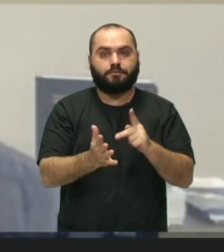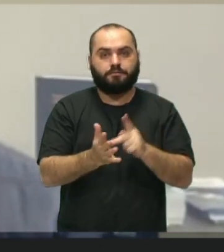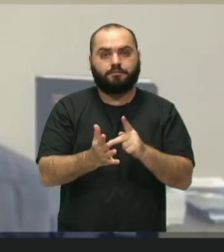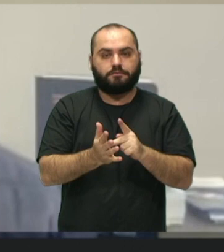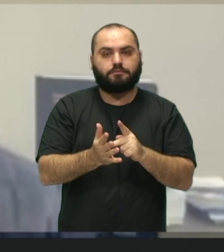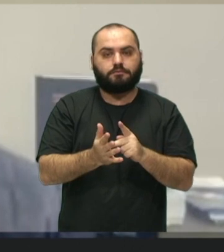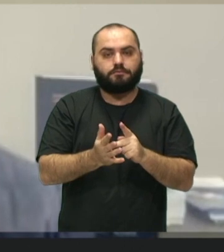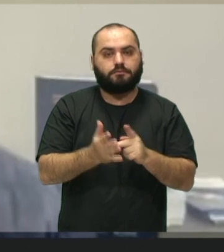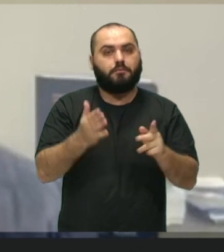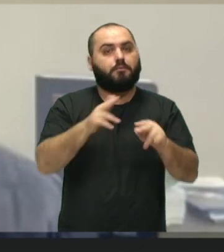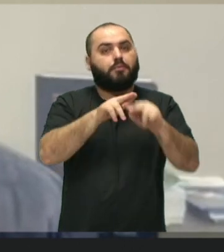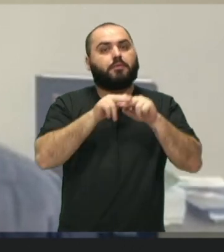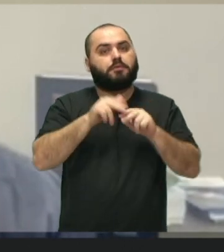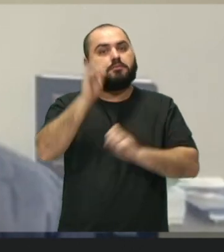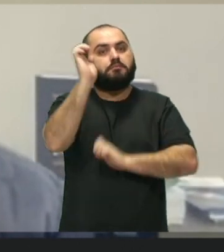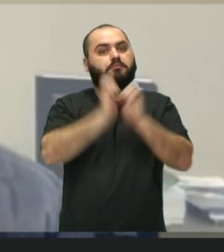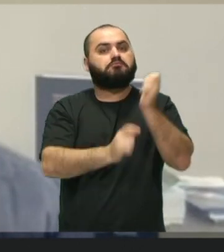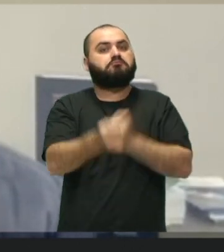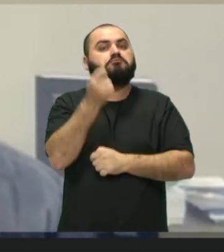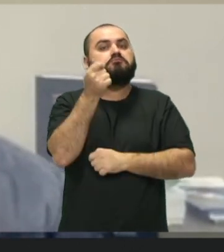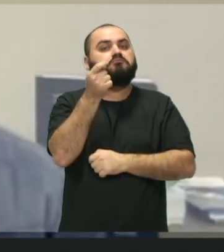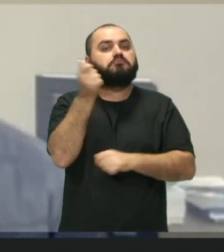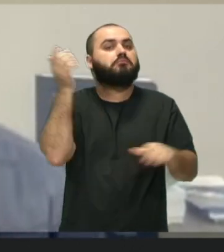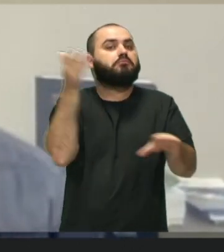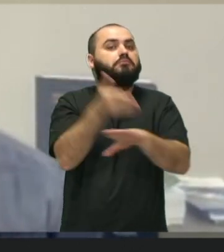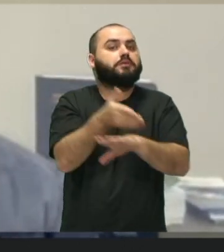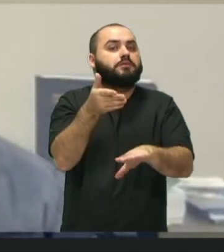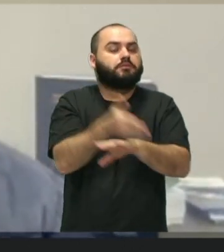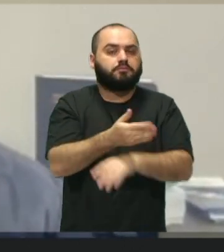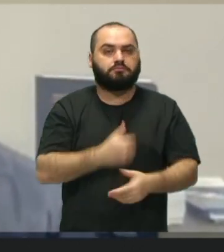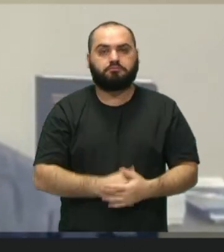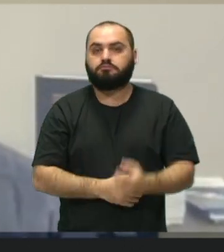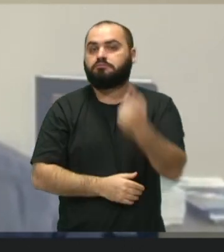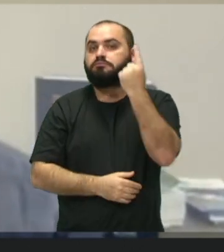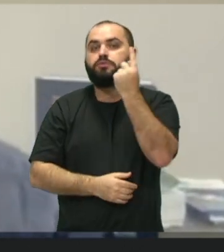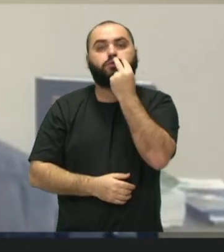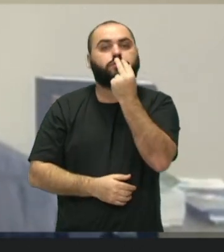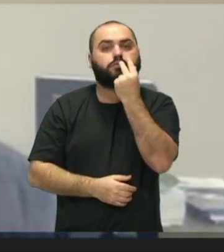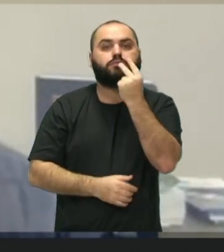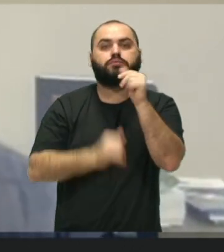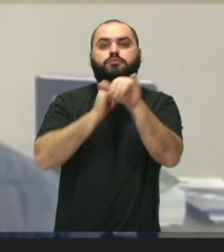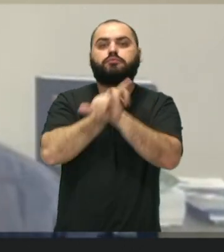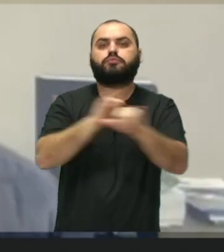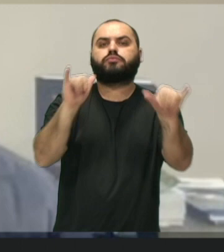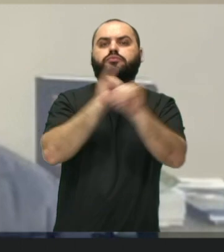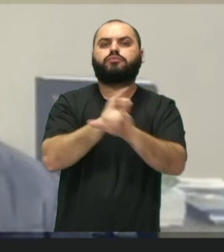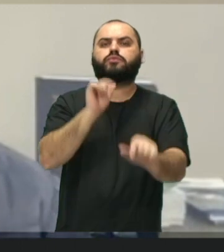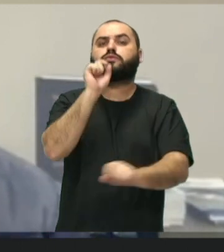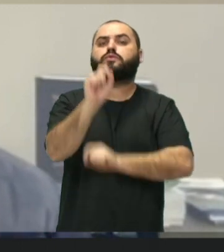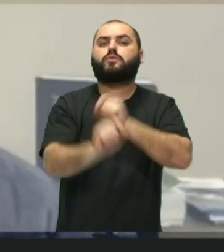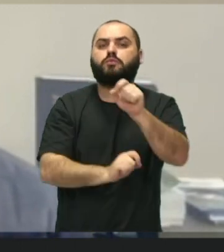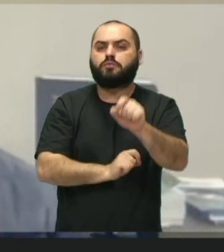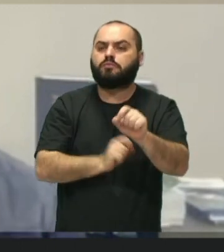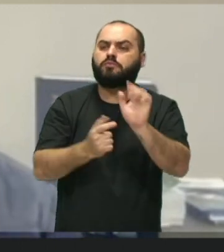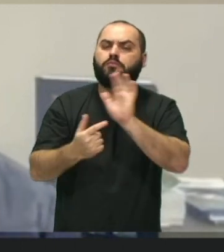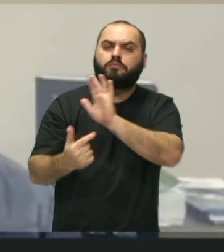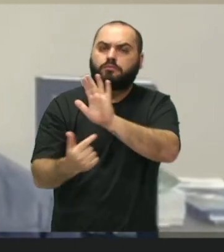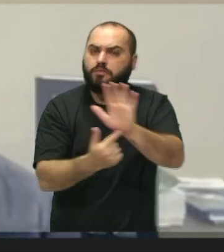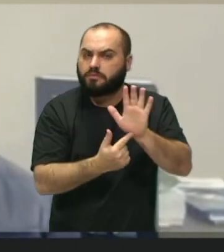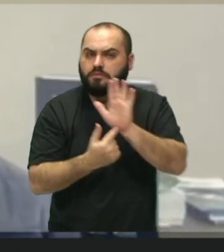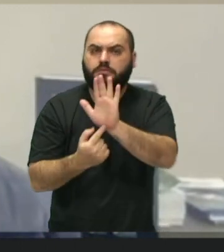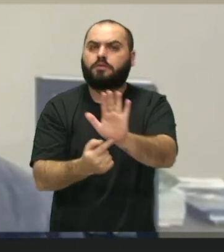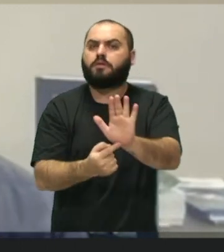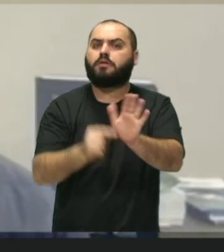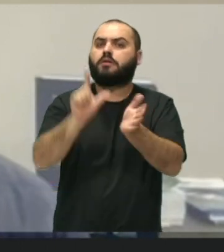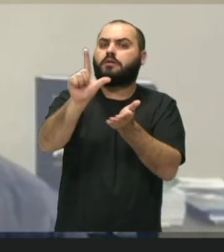baixa participação das empresas. E a única forma de fazer isso é realmente trazer à luz sobre as licitações, né? Mostrar que